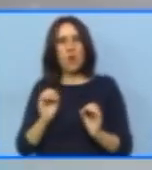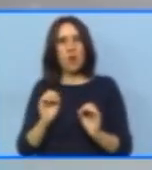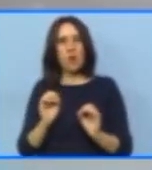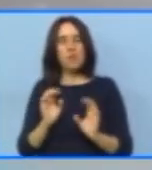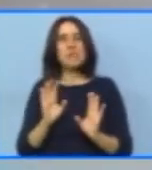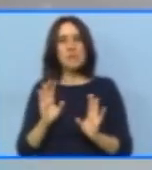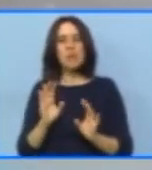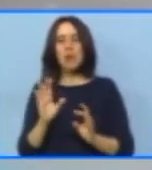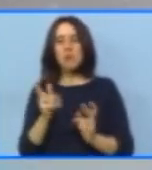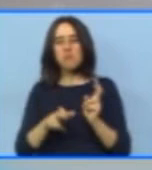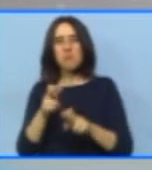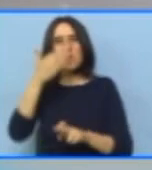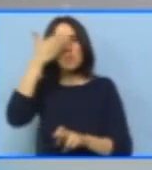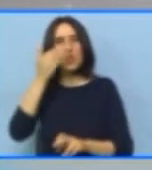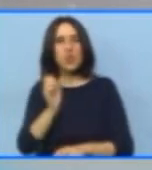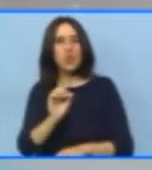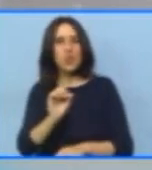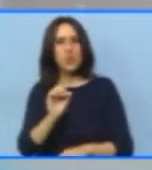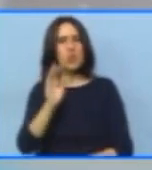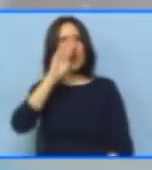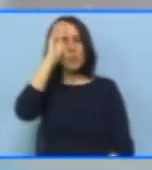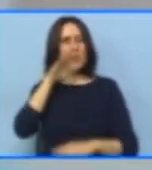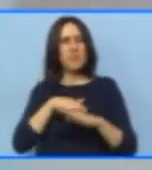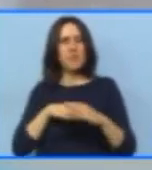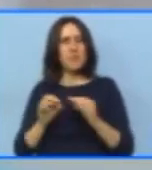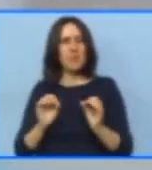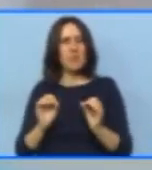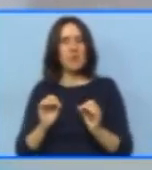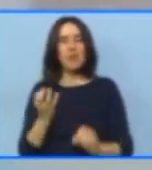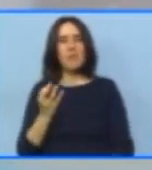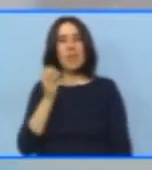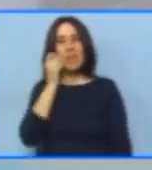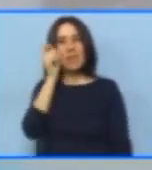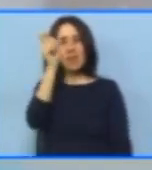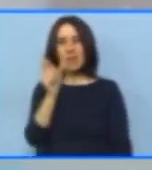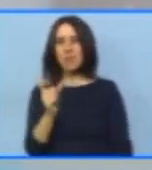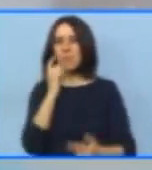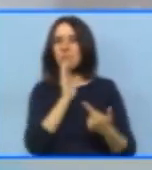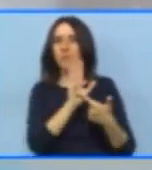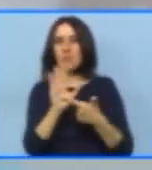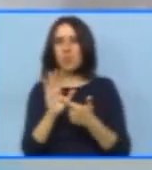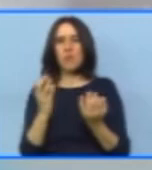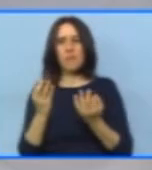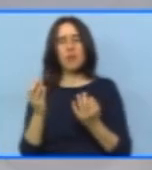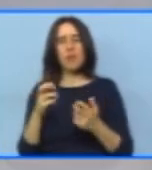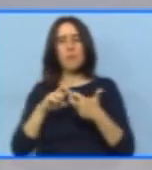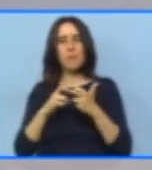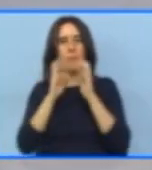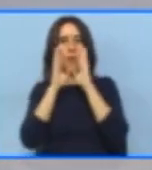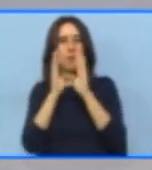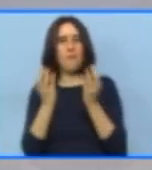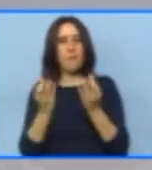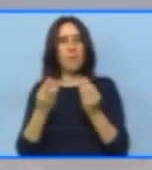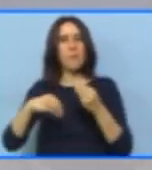Naqueles dias nada aconteceu e então o Papa não faz nada. De facto, ele mostrou que não só esteve muito atento ao problema,